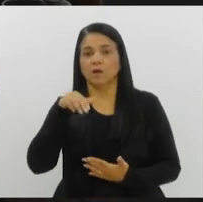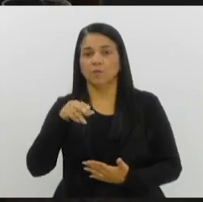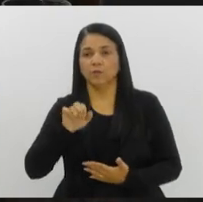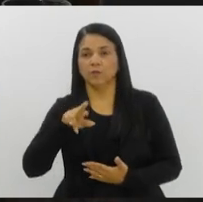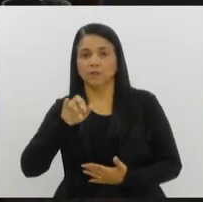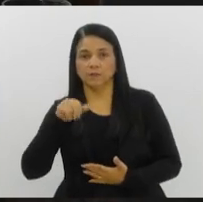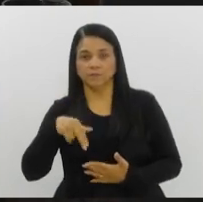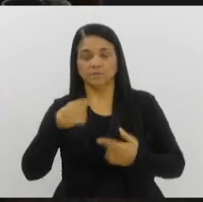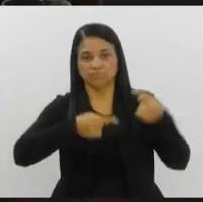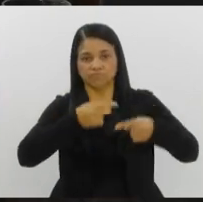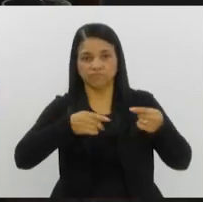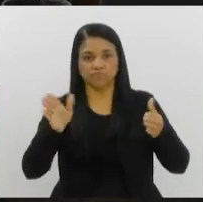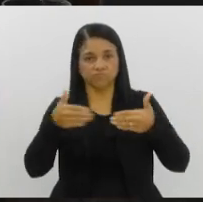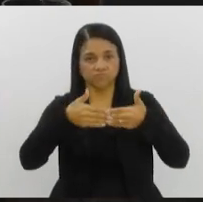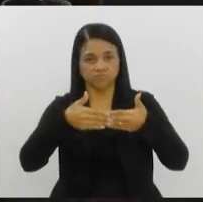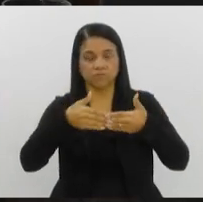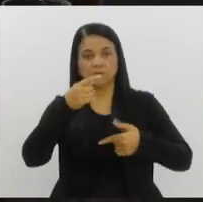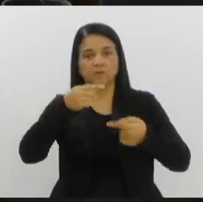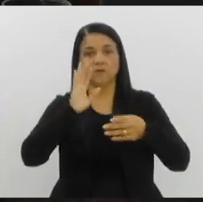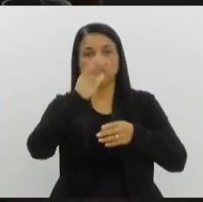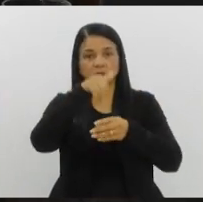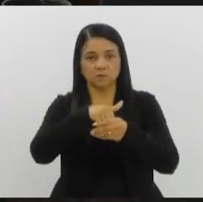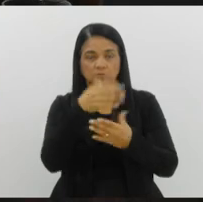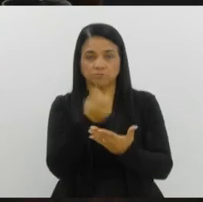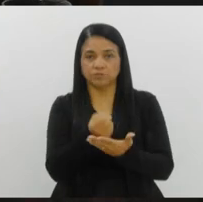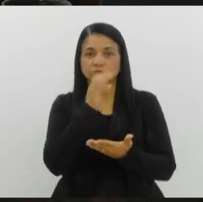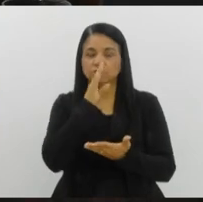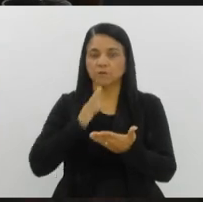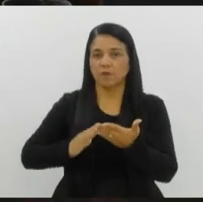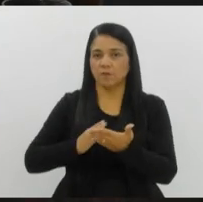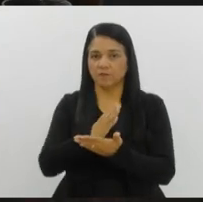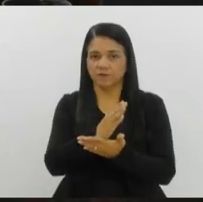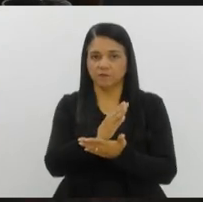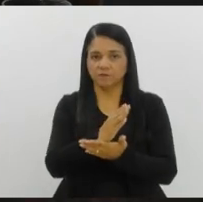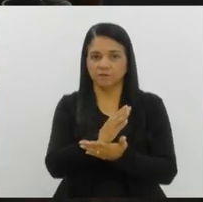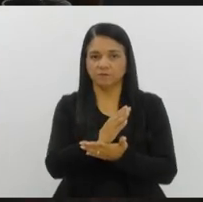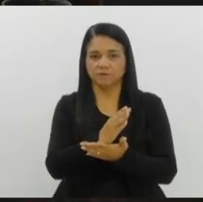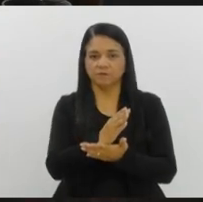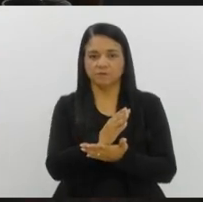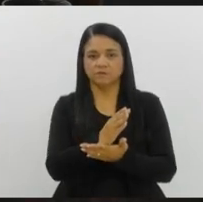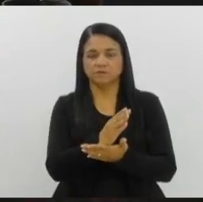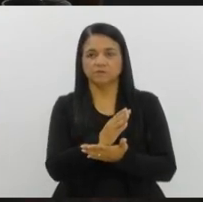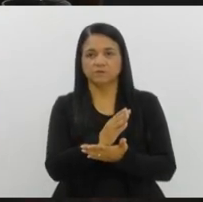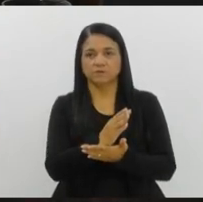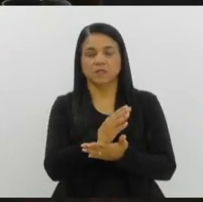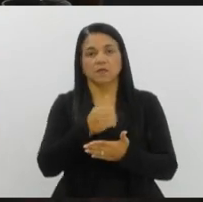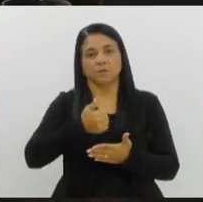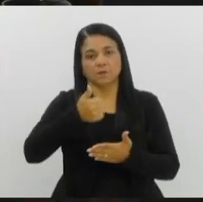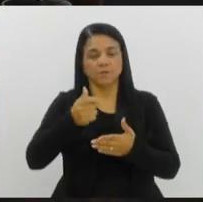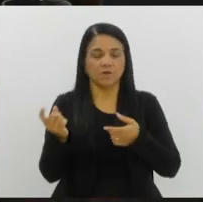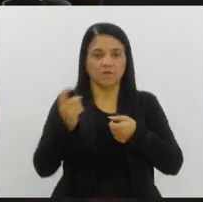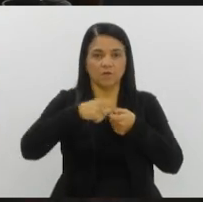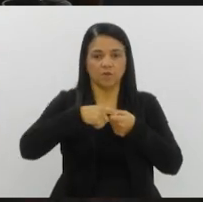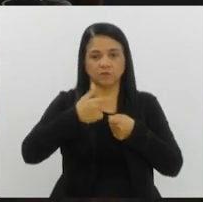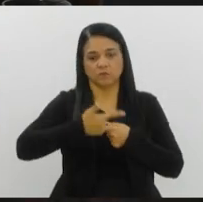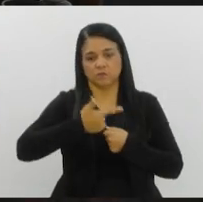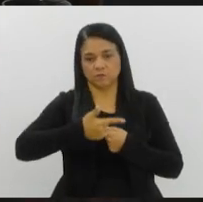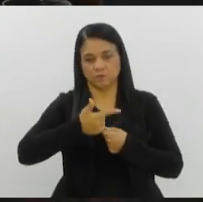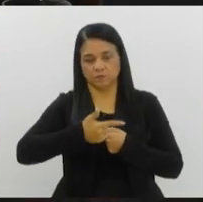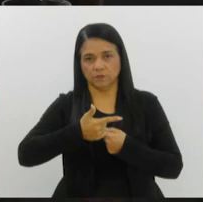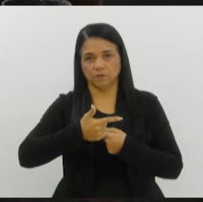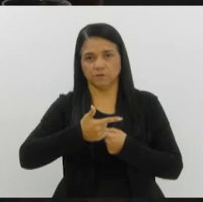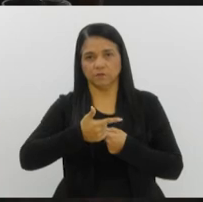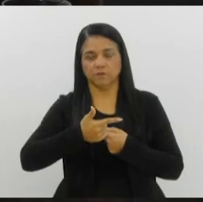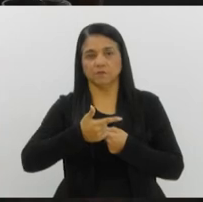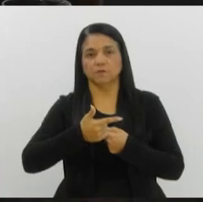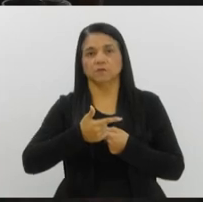queira discutir, encerrada a discussão e votação. Os senhores que aprovam, permaneçam como estão. Aprovado em primeira, retorna em segundo